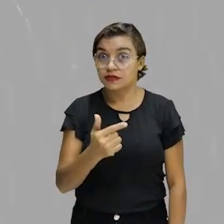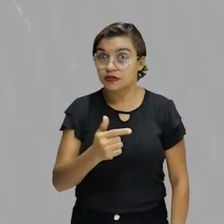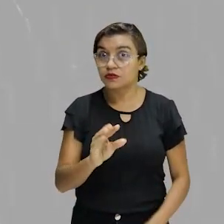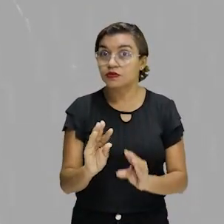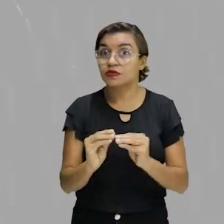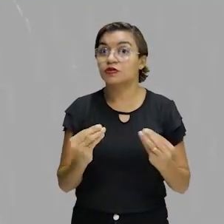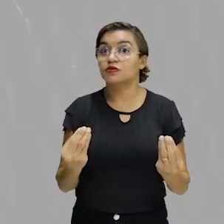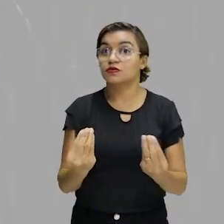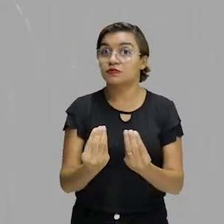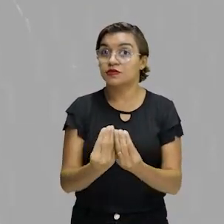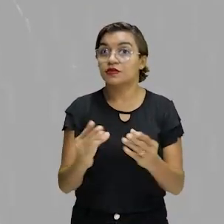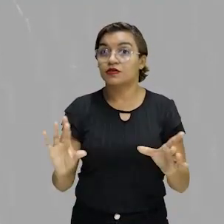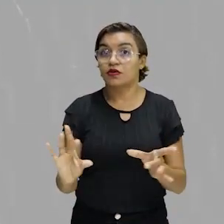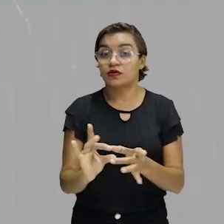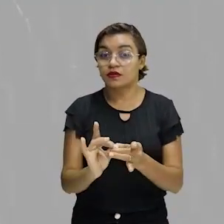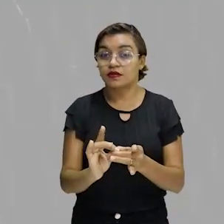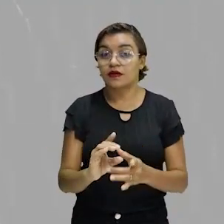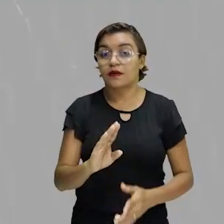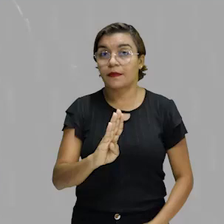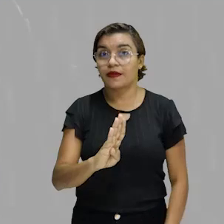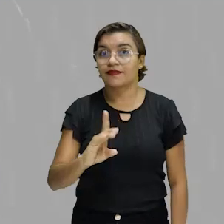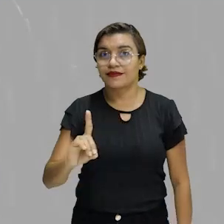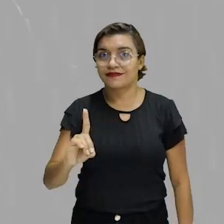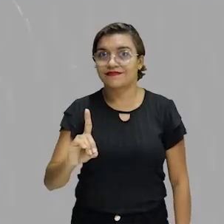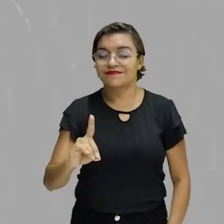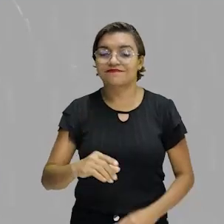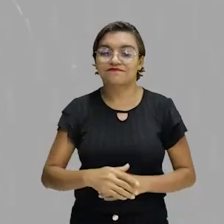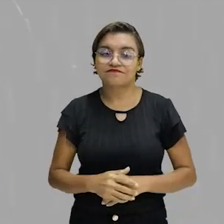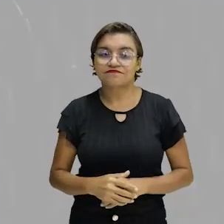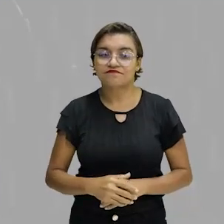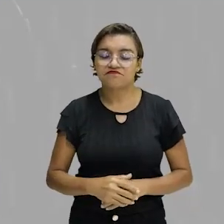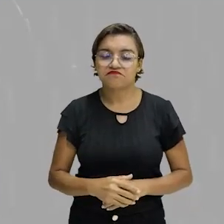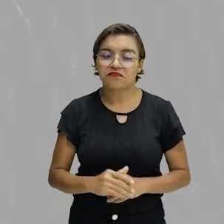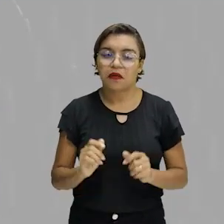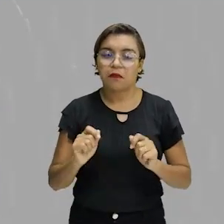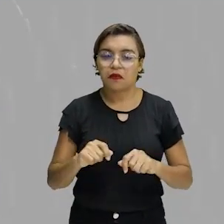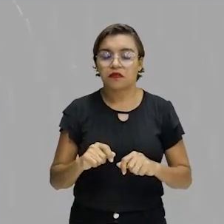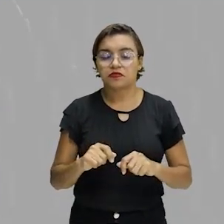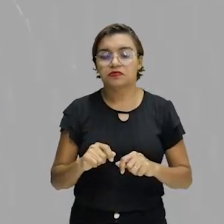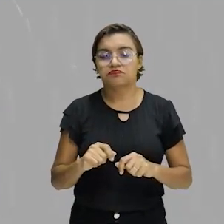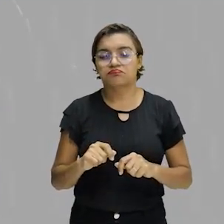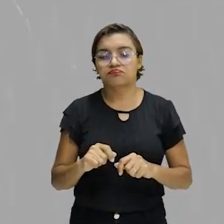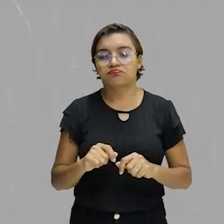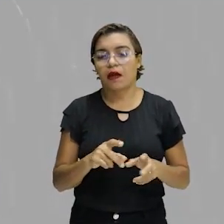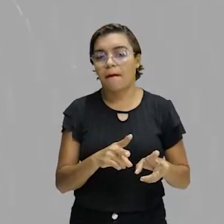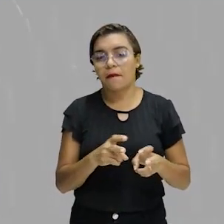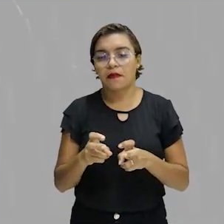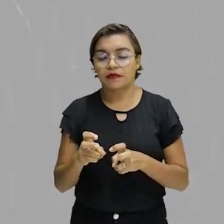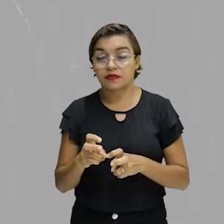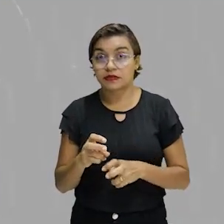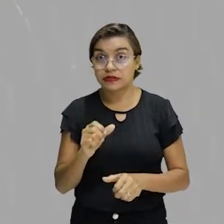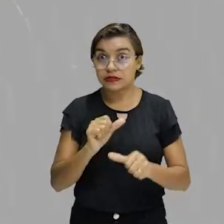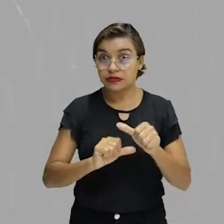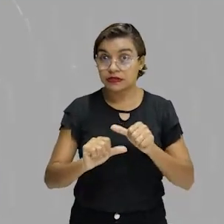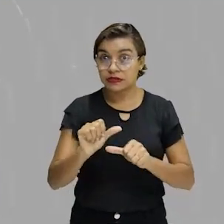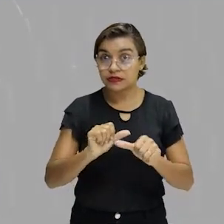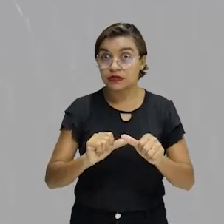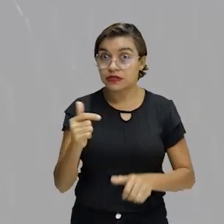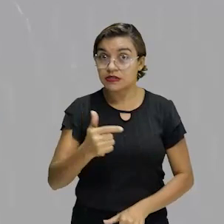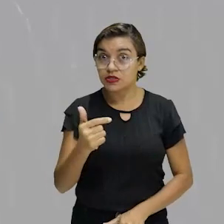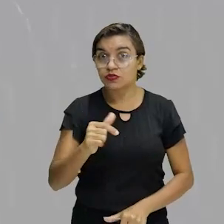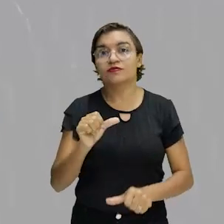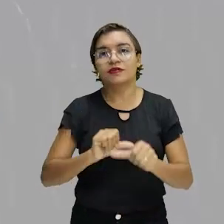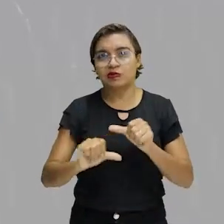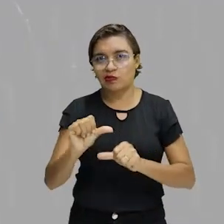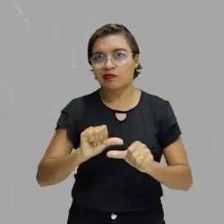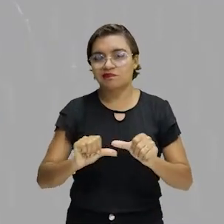substância composta o BD certo e aí eu posso dizer que está acontecendo a segunda per mutação ou segunda a